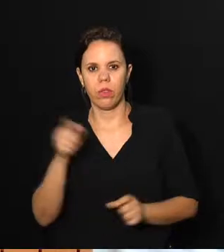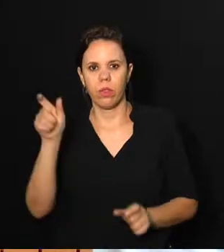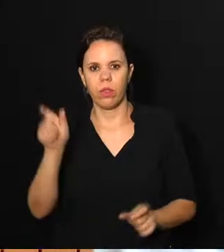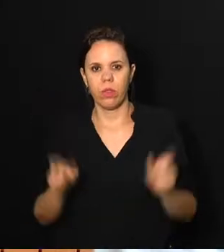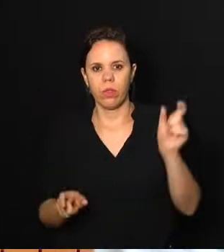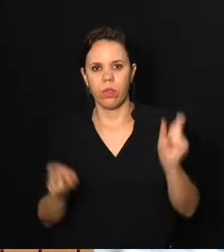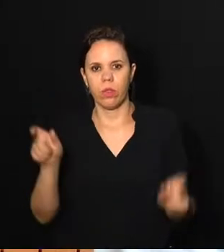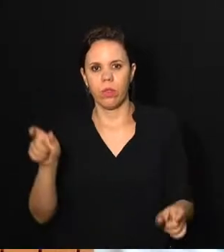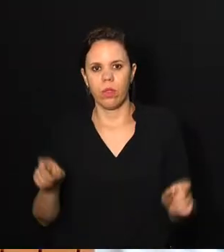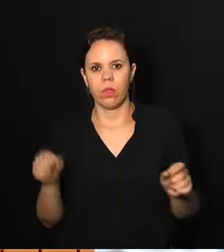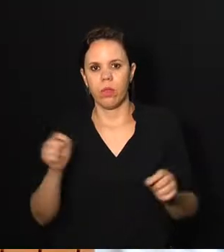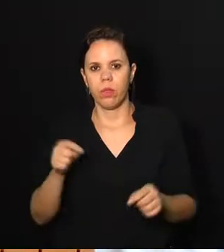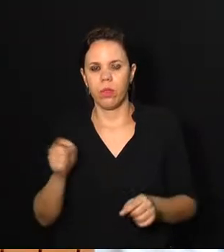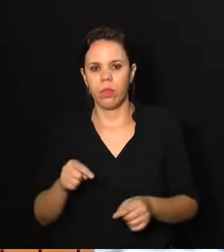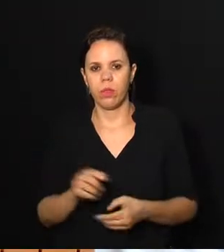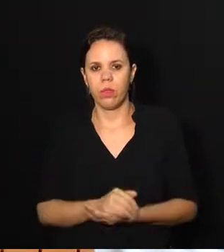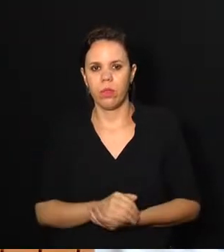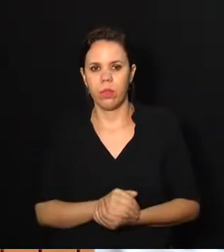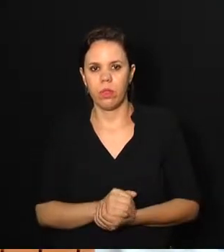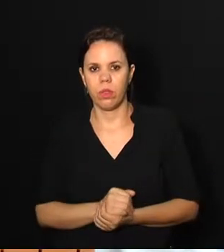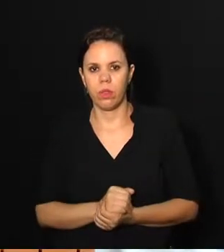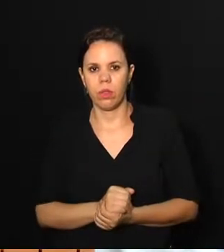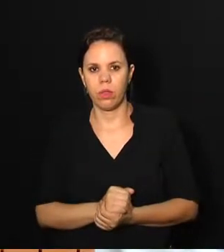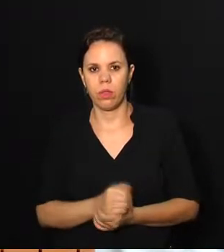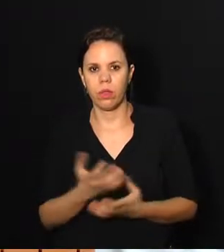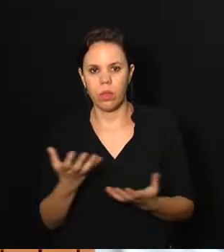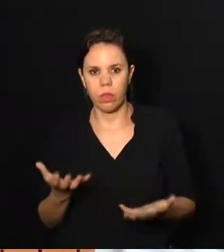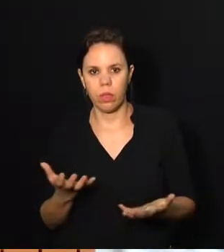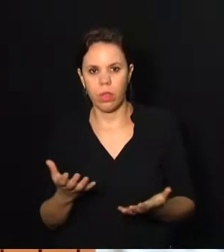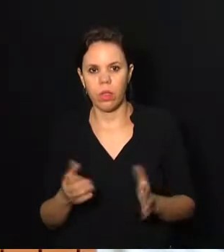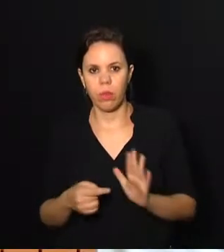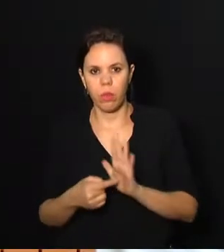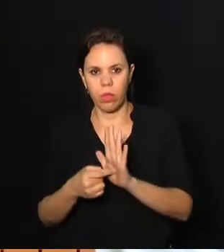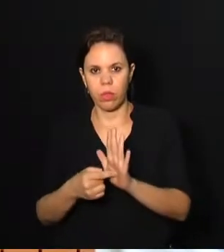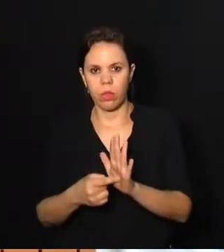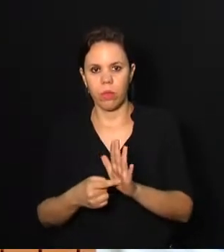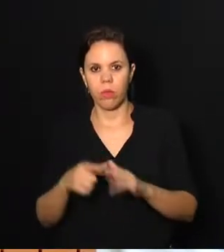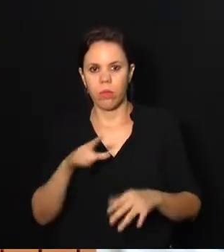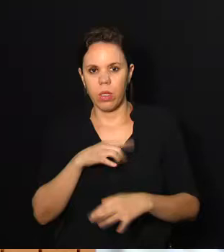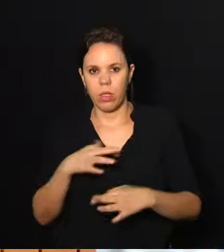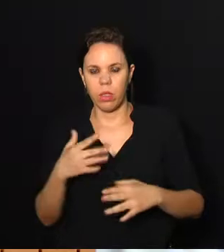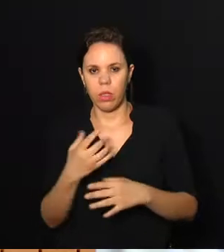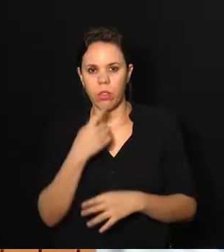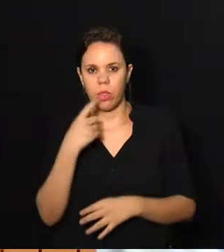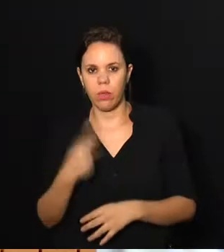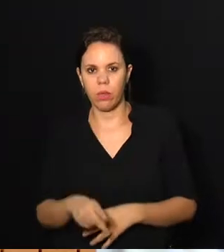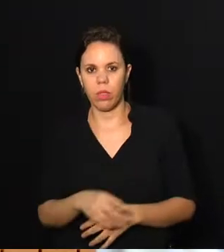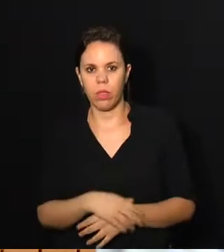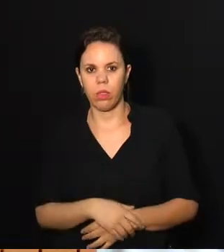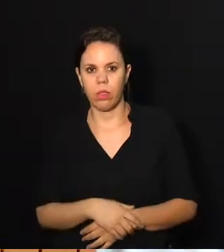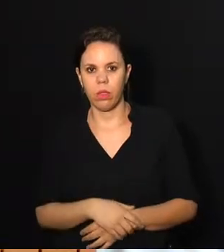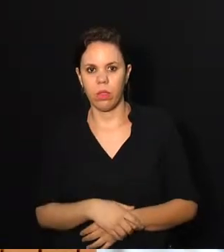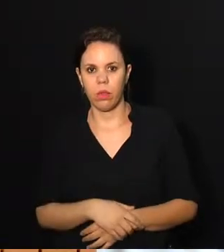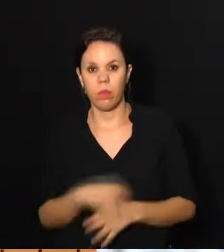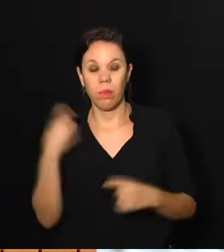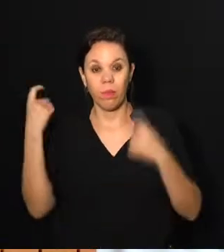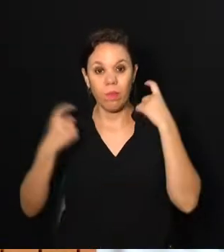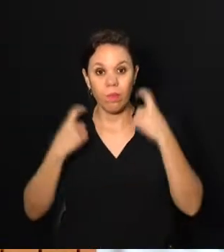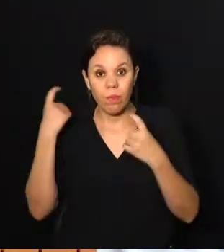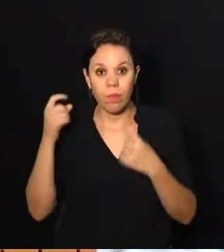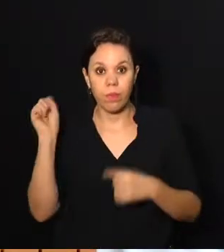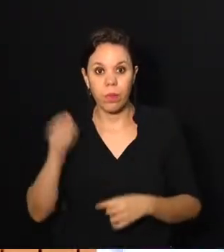aqui, a gente quer dar uma ênfase para a cidade de Campinas, para dizer da nossa preocupação,